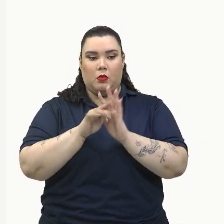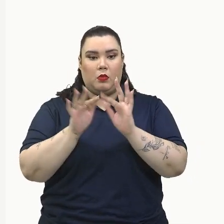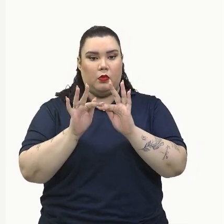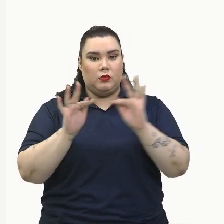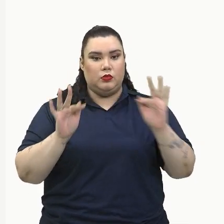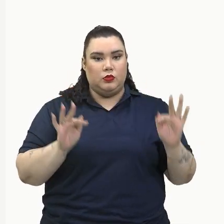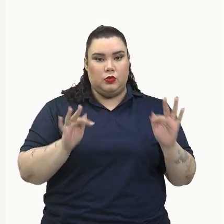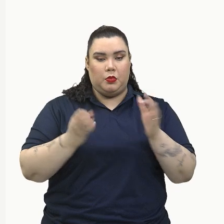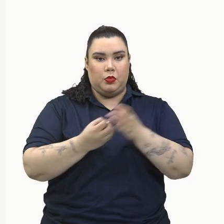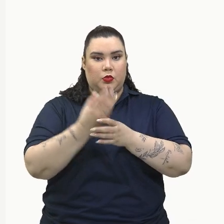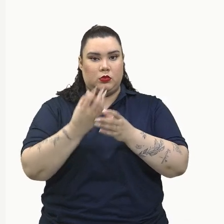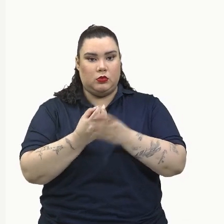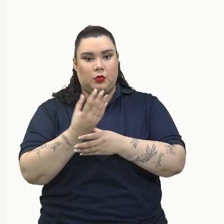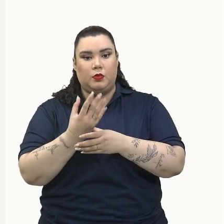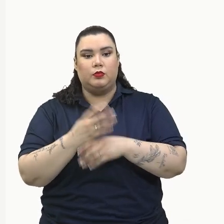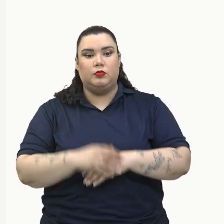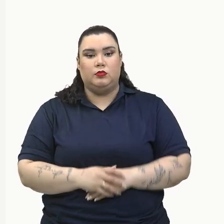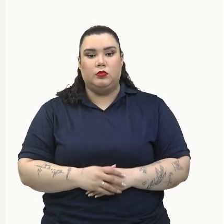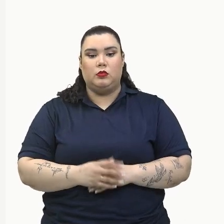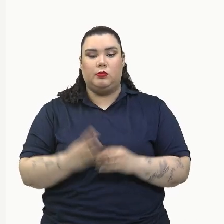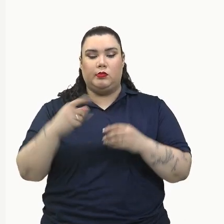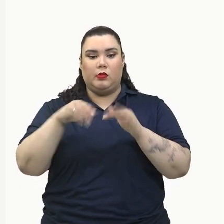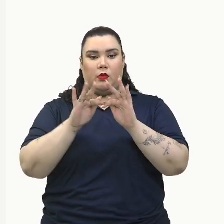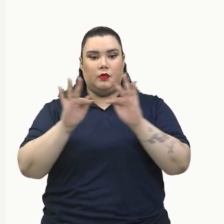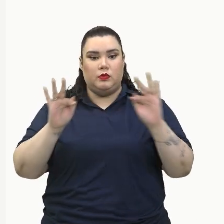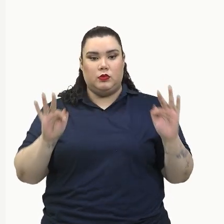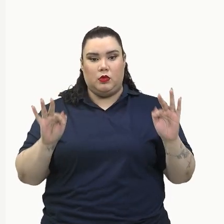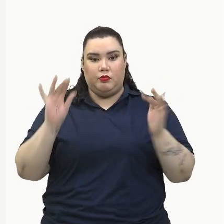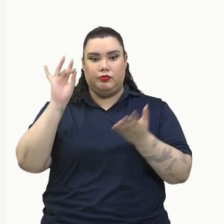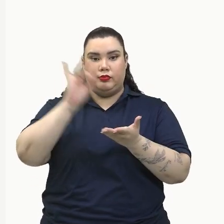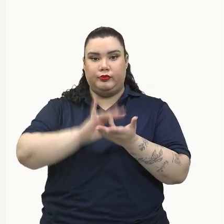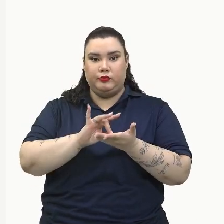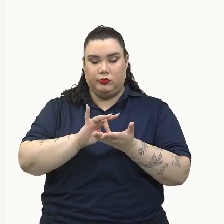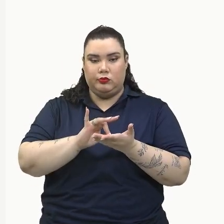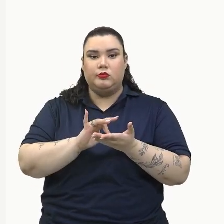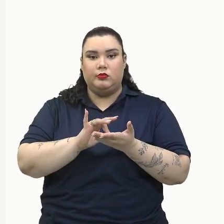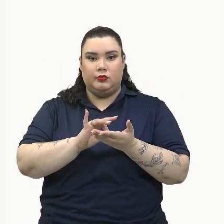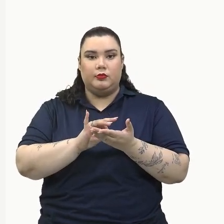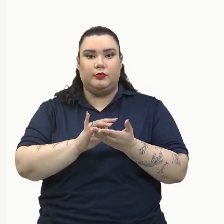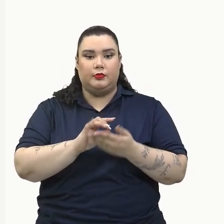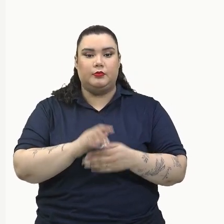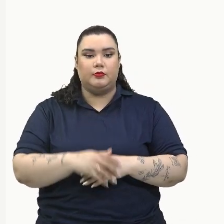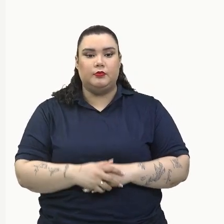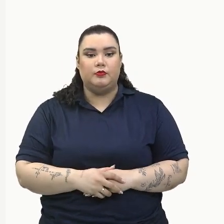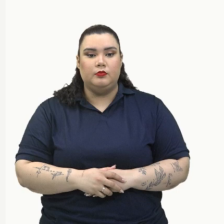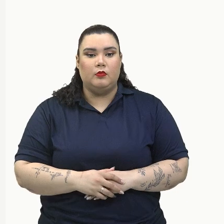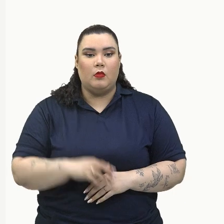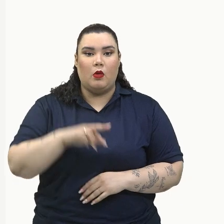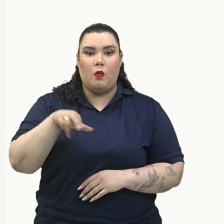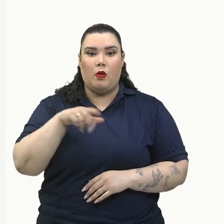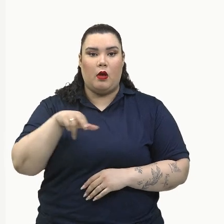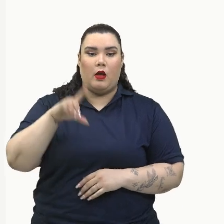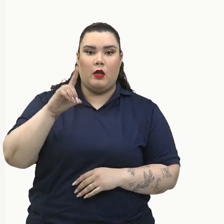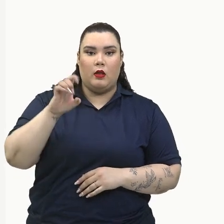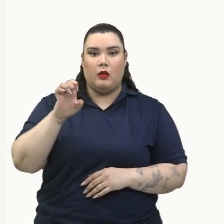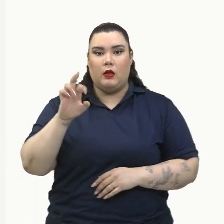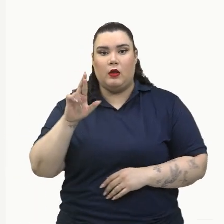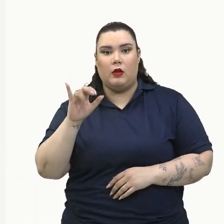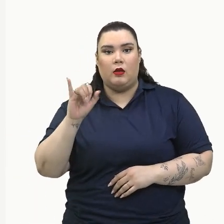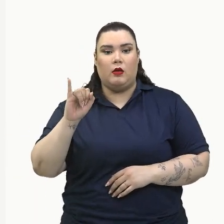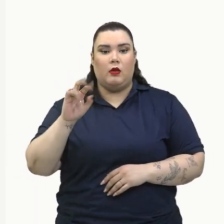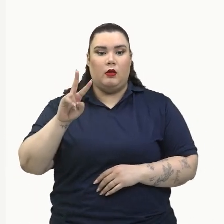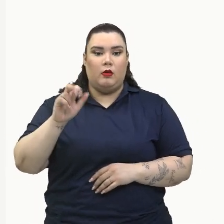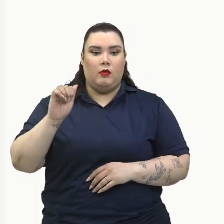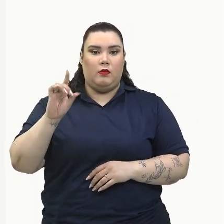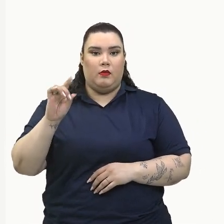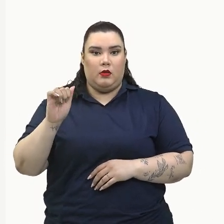de produção, dentro da função original, tá, pessoal? Não é a derivada, não. Cx igual a x